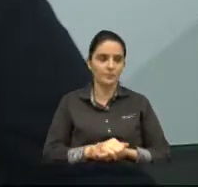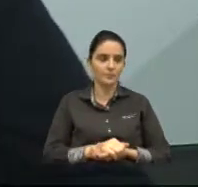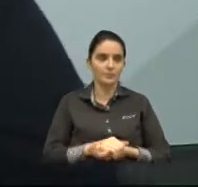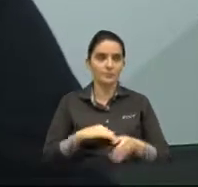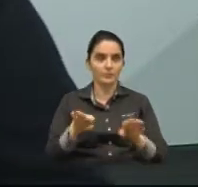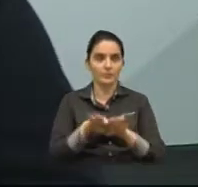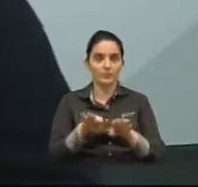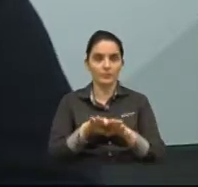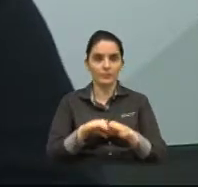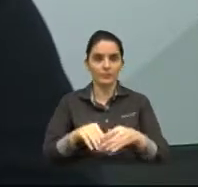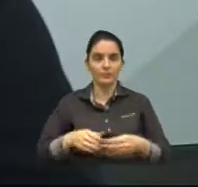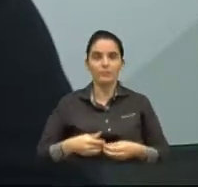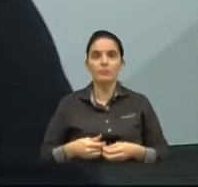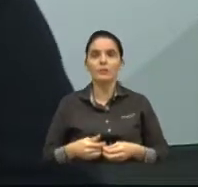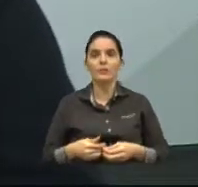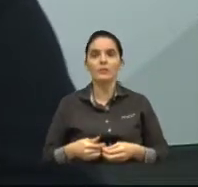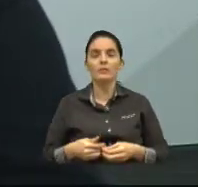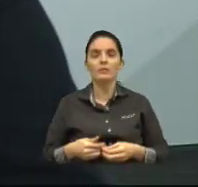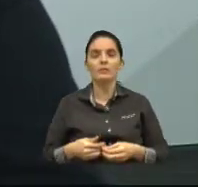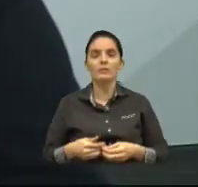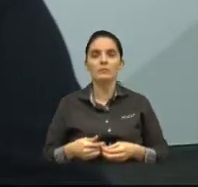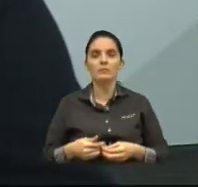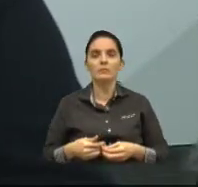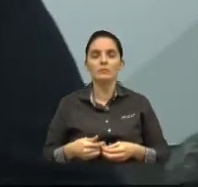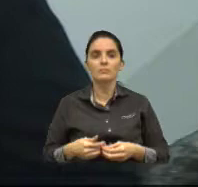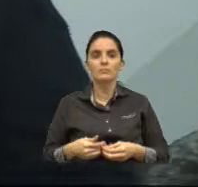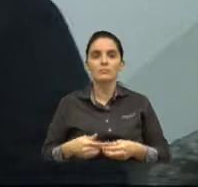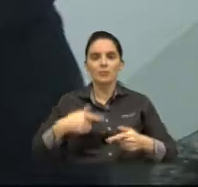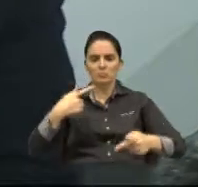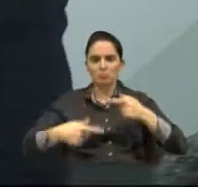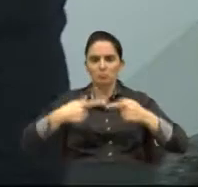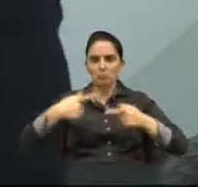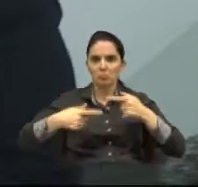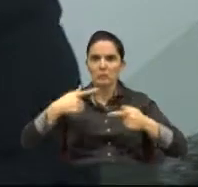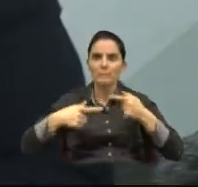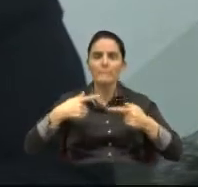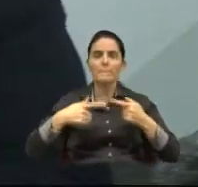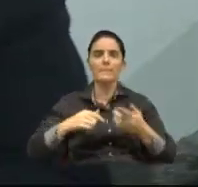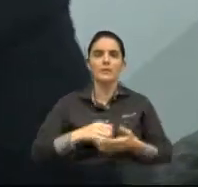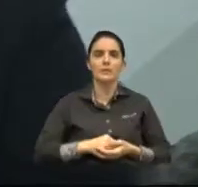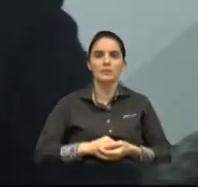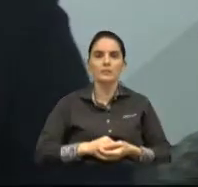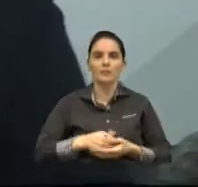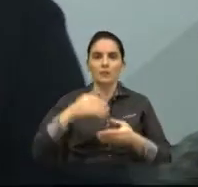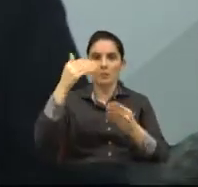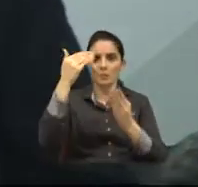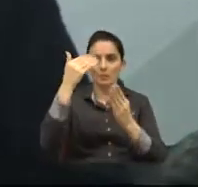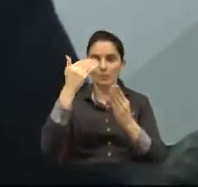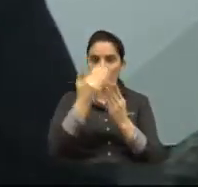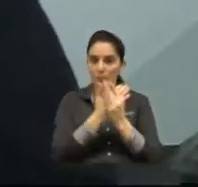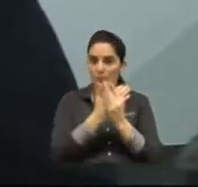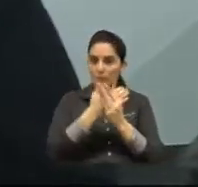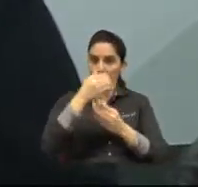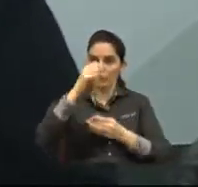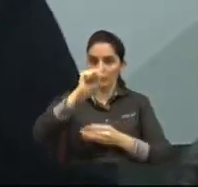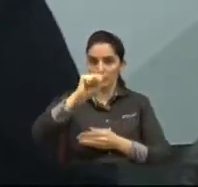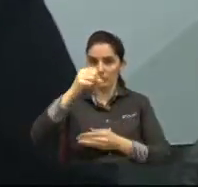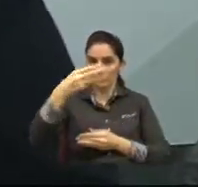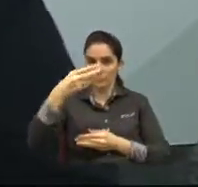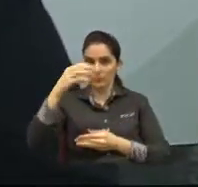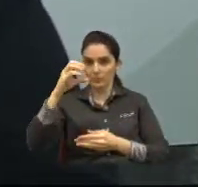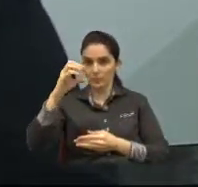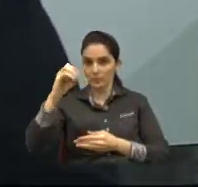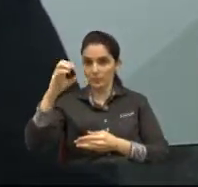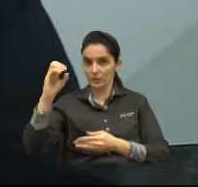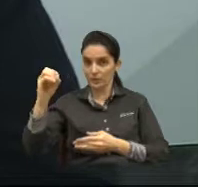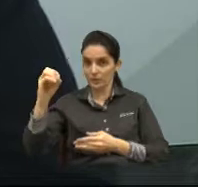longo sobre isso, aqui no PME, e tem protocolado nessa casa 8.303 assinaturas